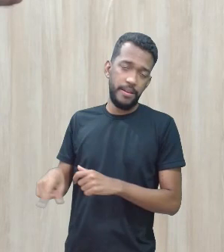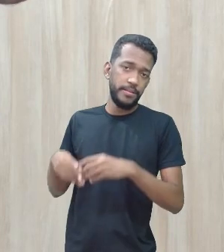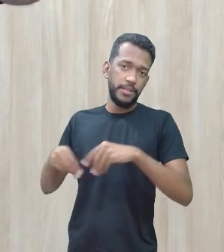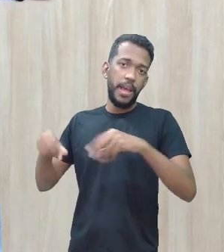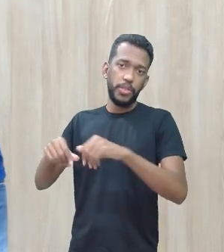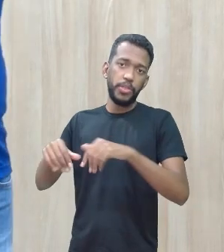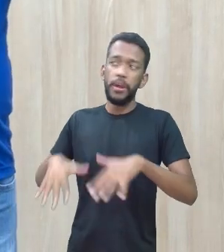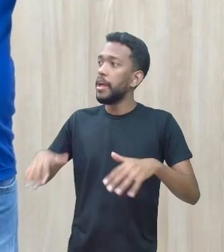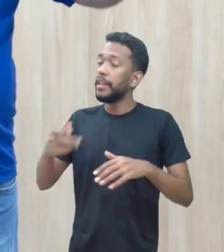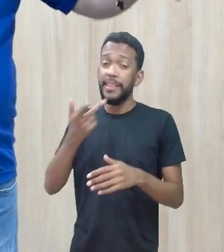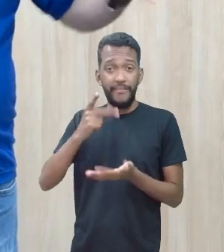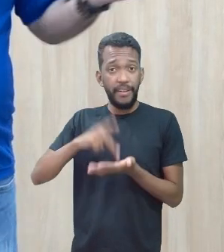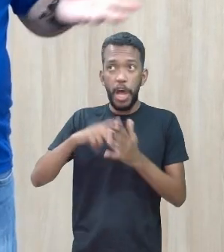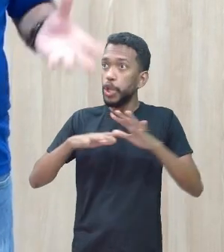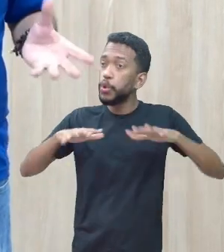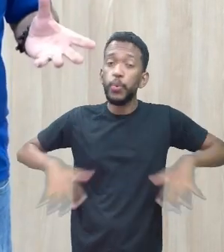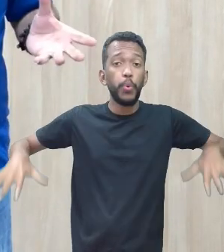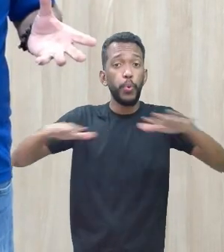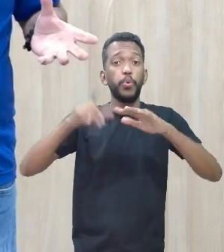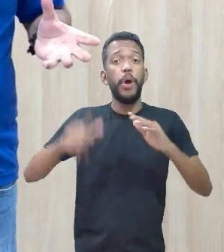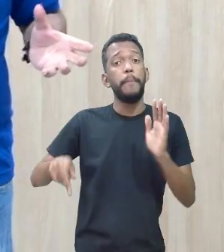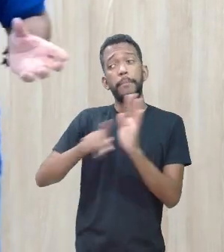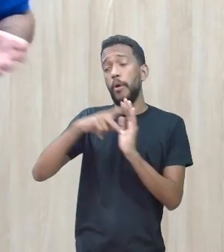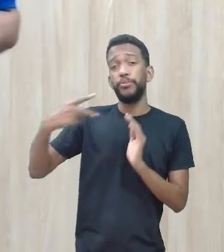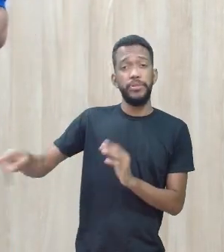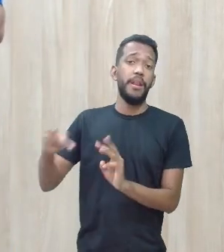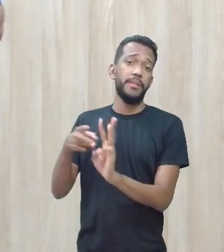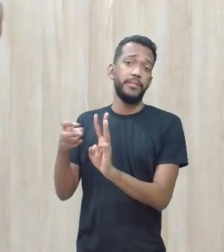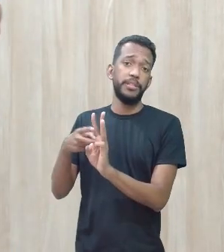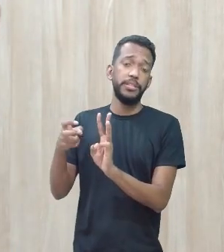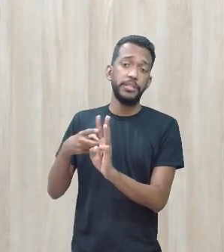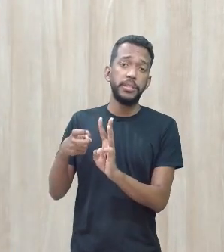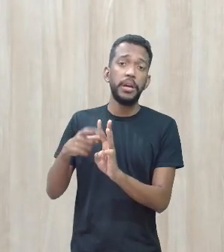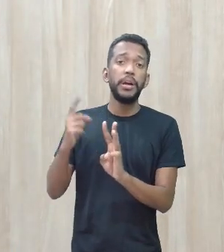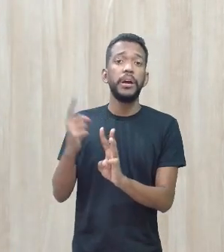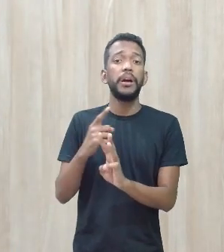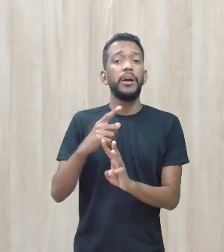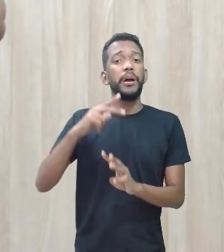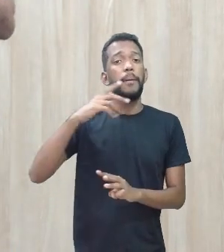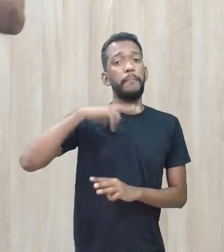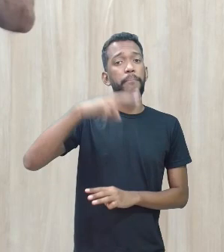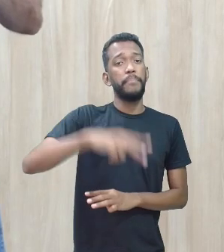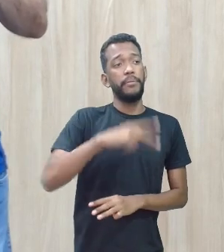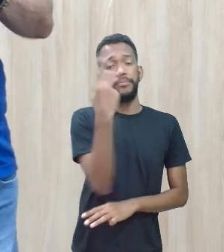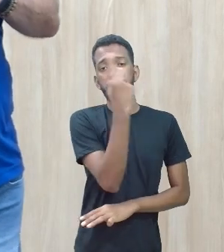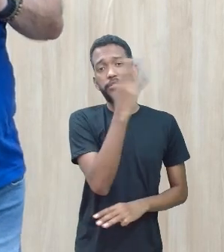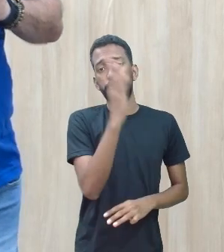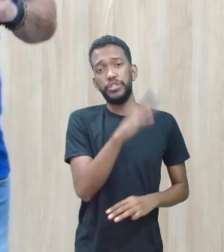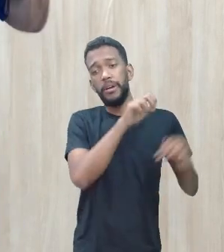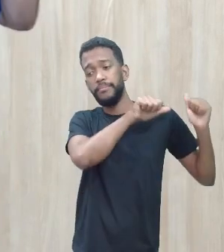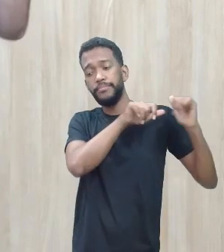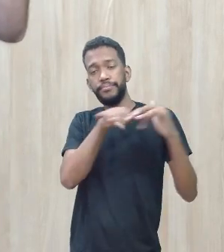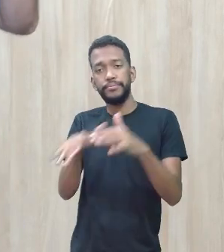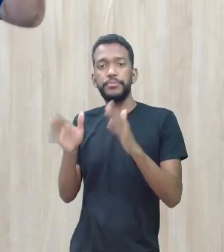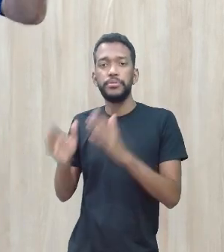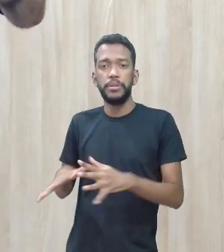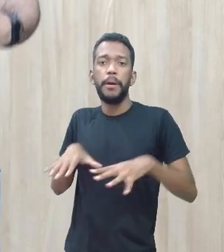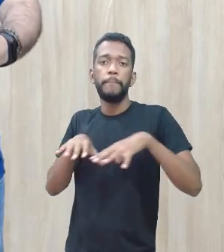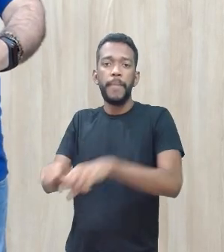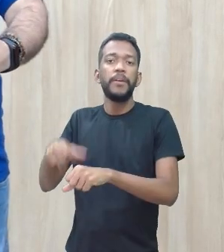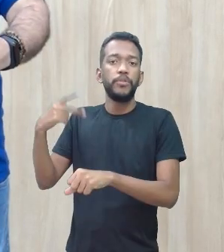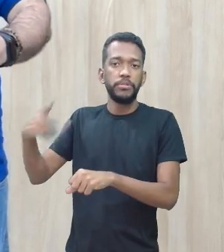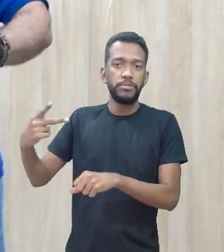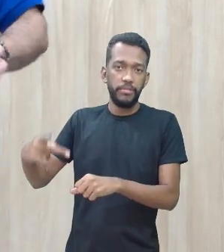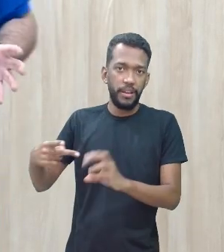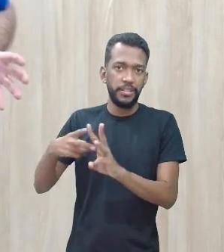seguinte, tudo isso aqui era território dos povos originários. E foi o homem branco europeu que veio para cá, escravizou